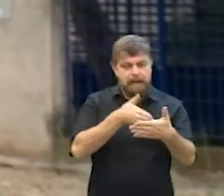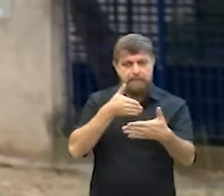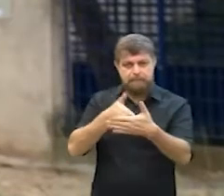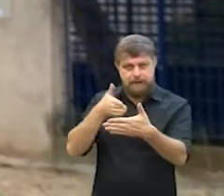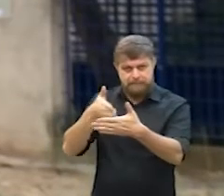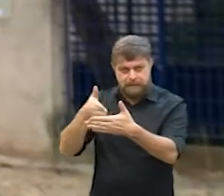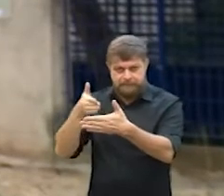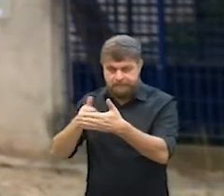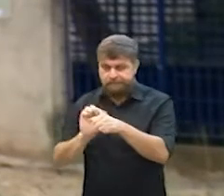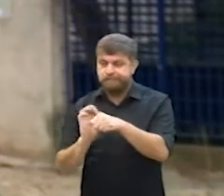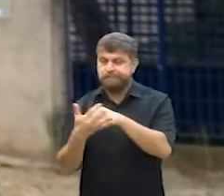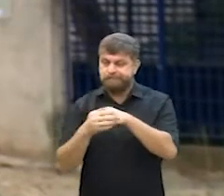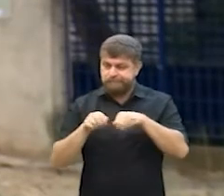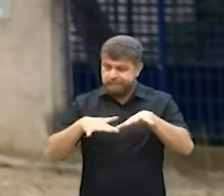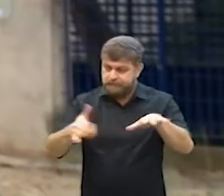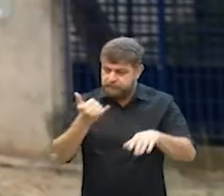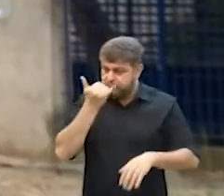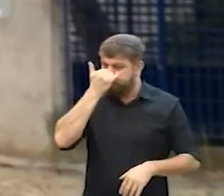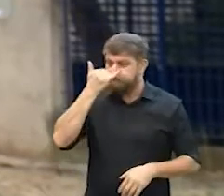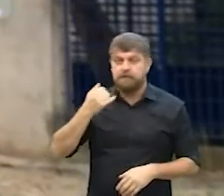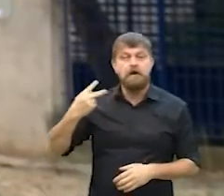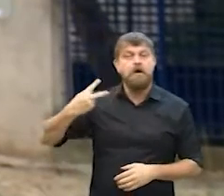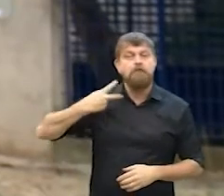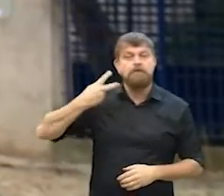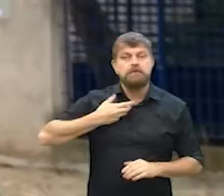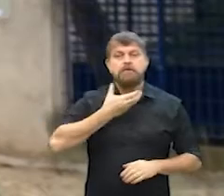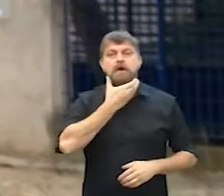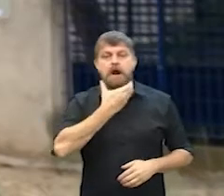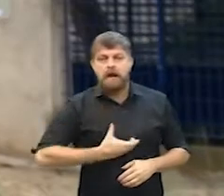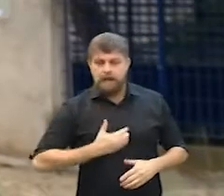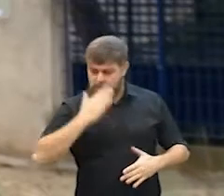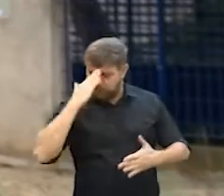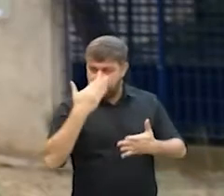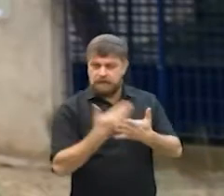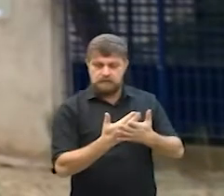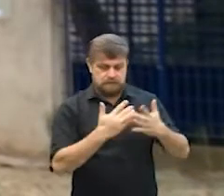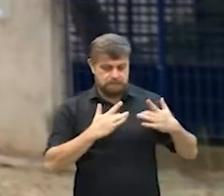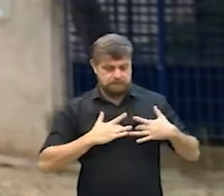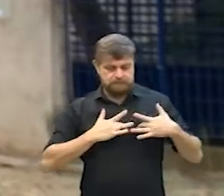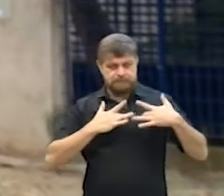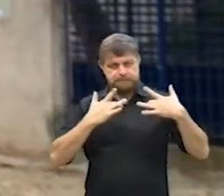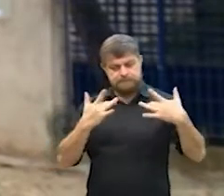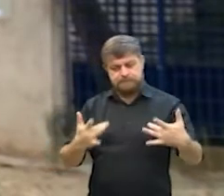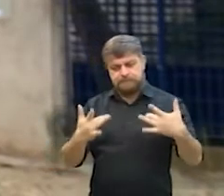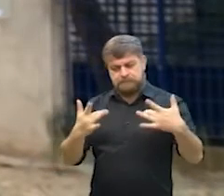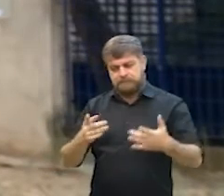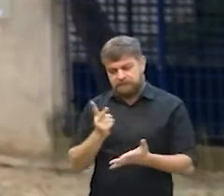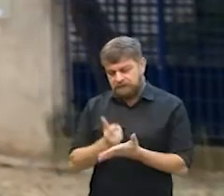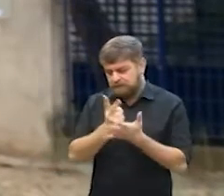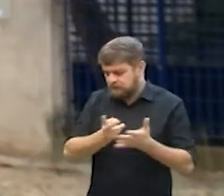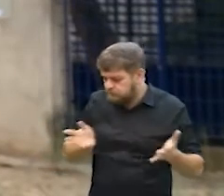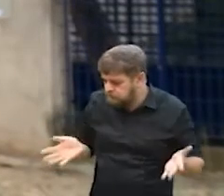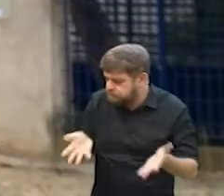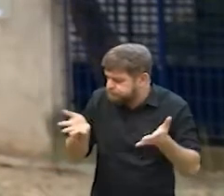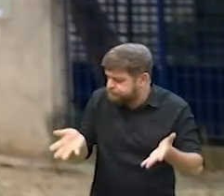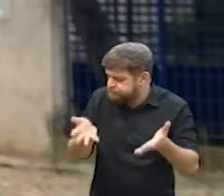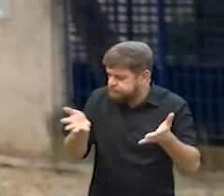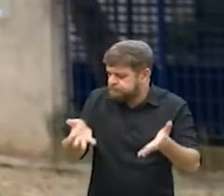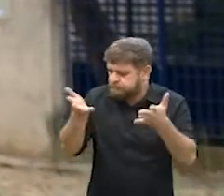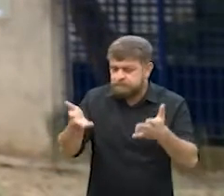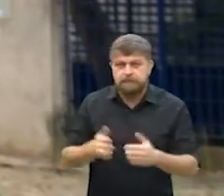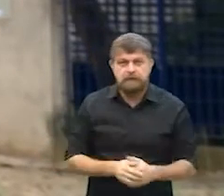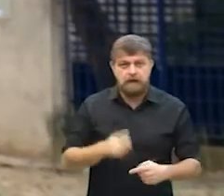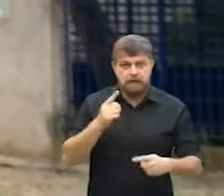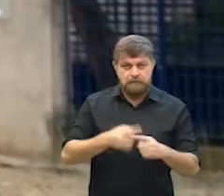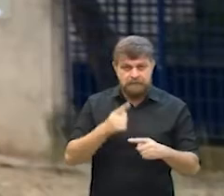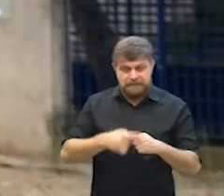medidas restritivas adotadas pela pandemia, o vereador Carmo Luiz diz acreditar que a solidariedade deve ser incentivada a